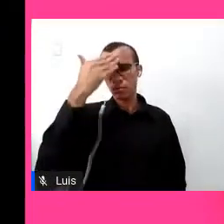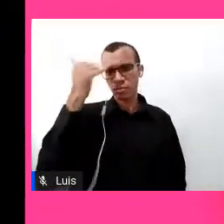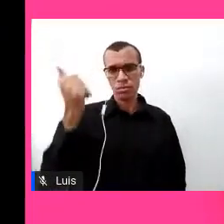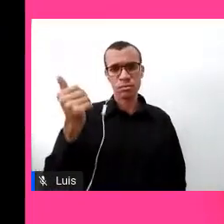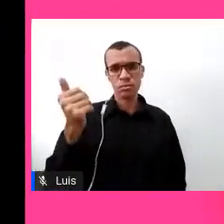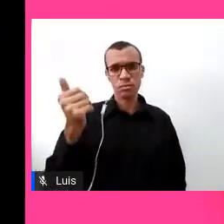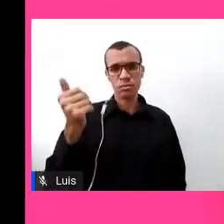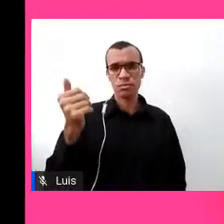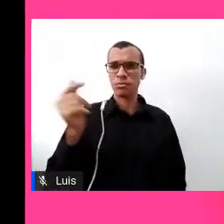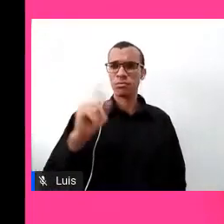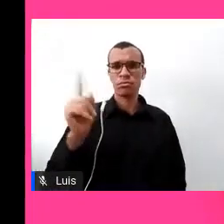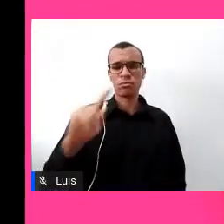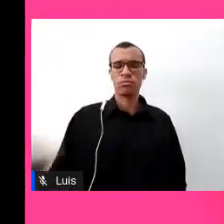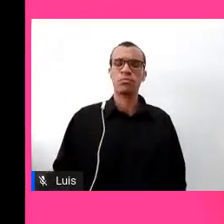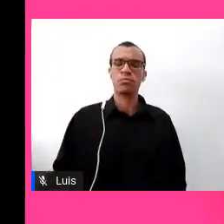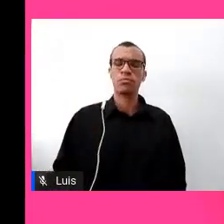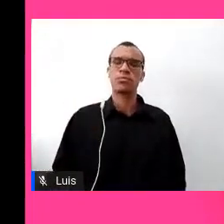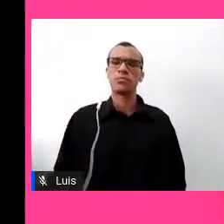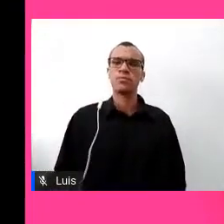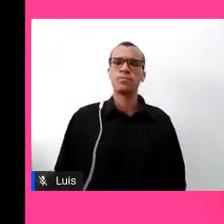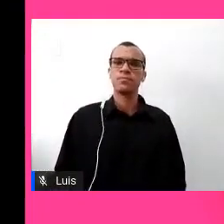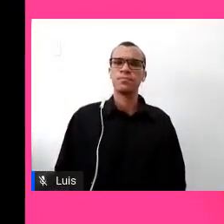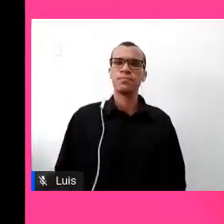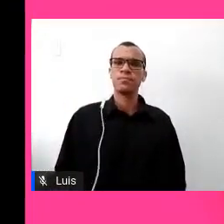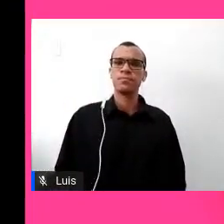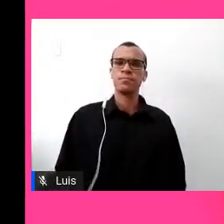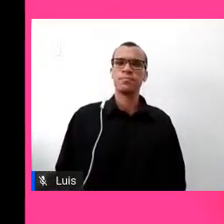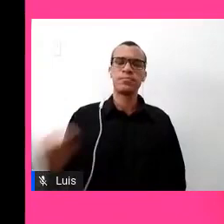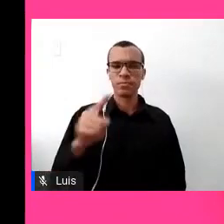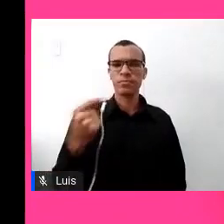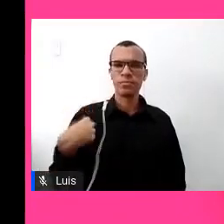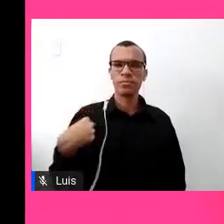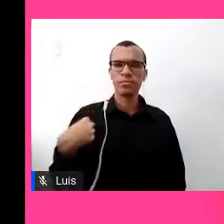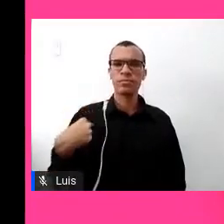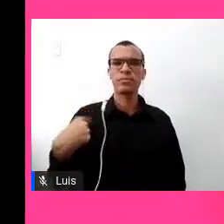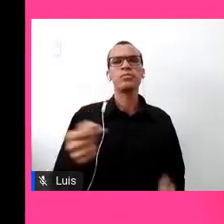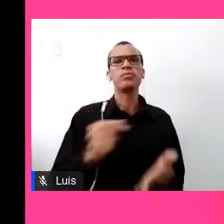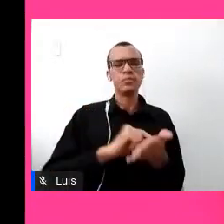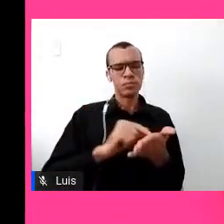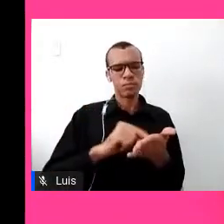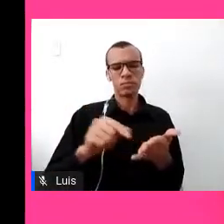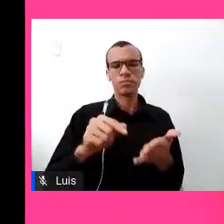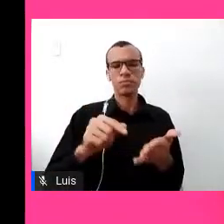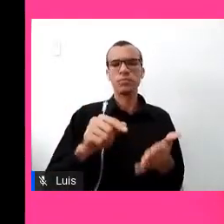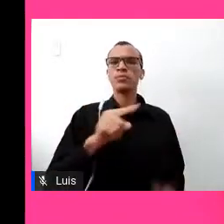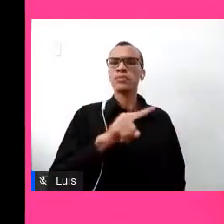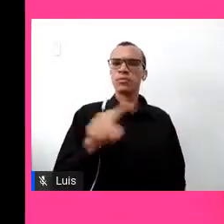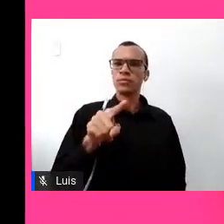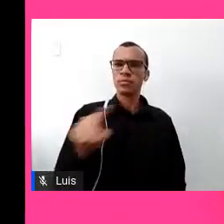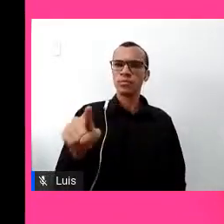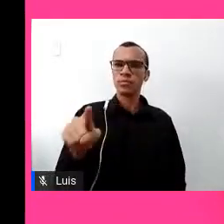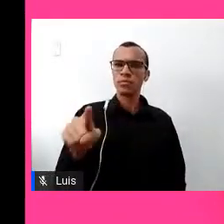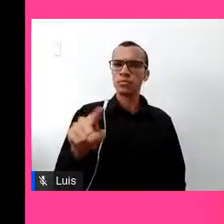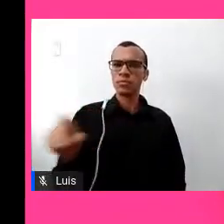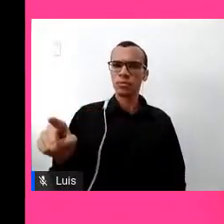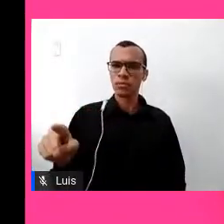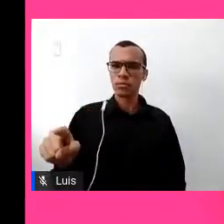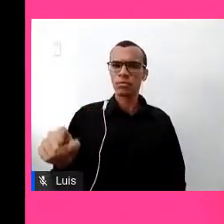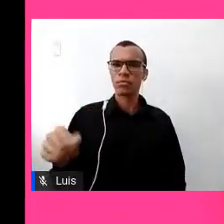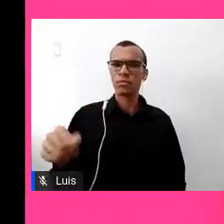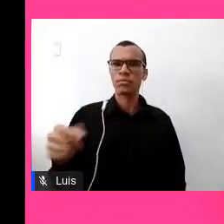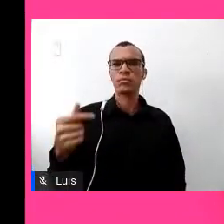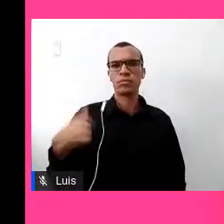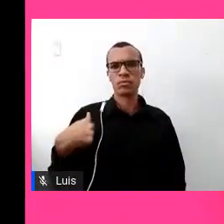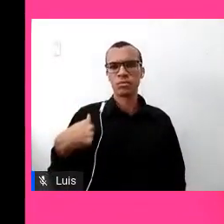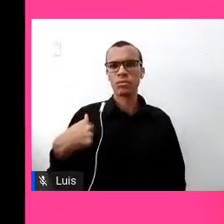perder isso. Aqui, ó, eu estou riscando, então, traço, traço. Estou riscando por cima da